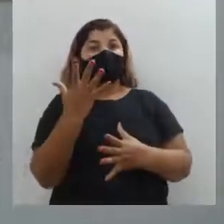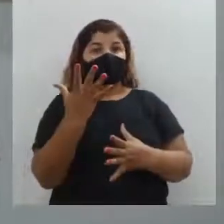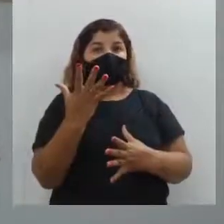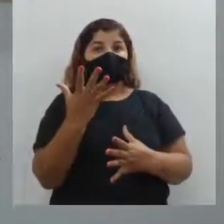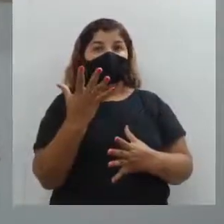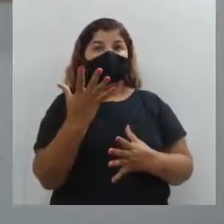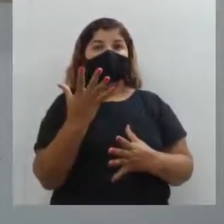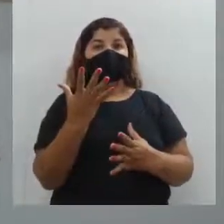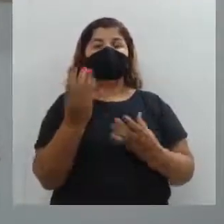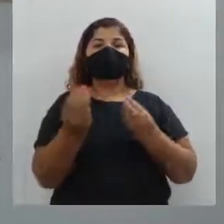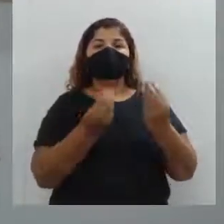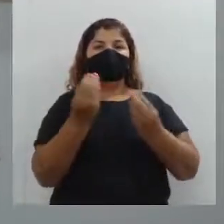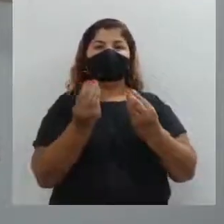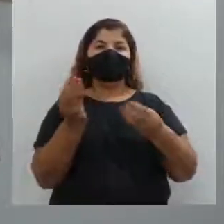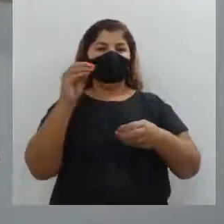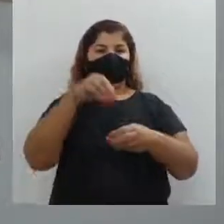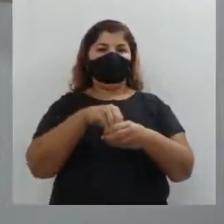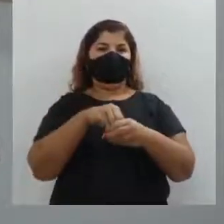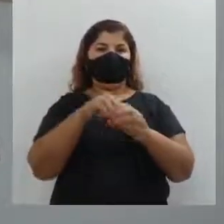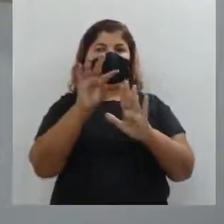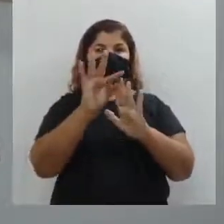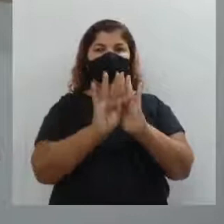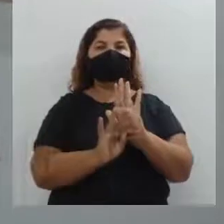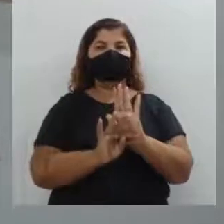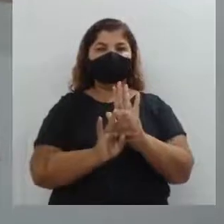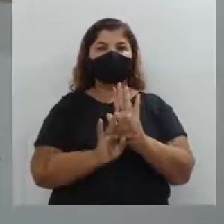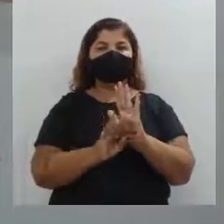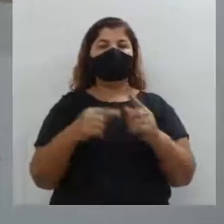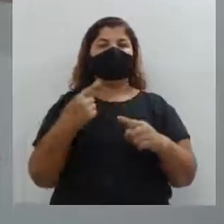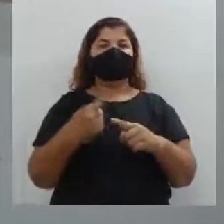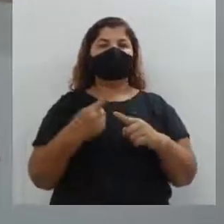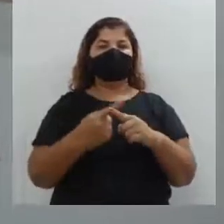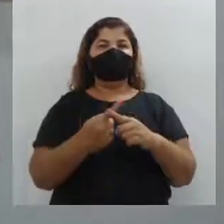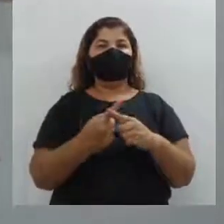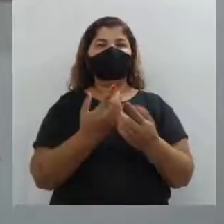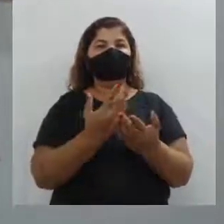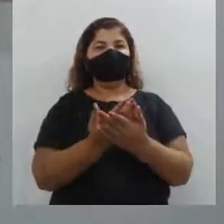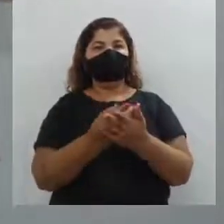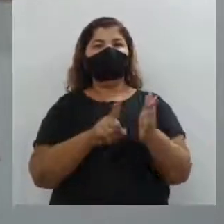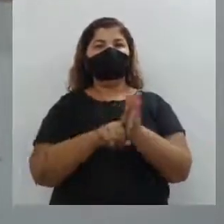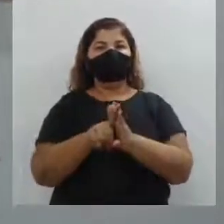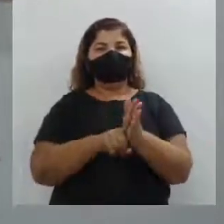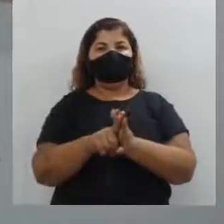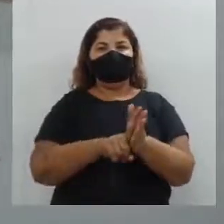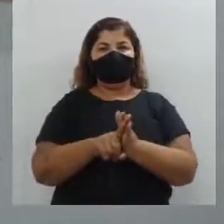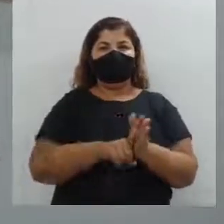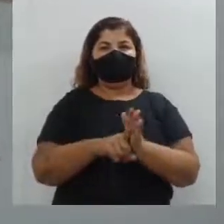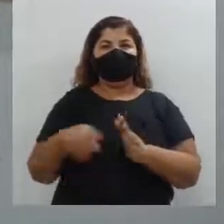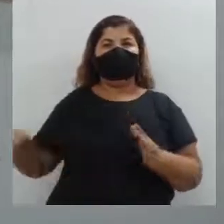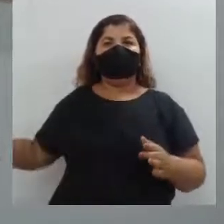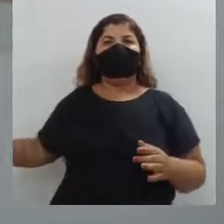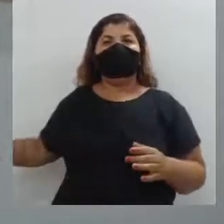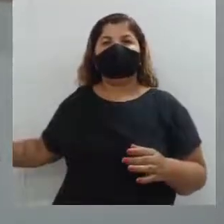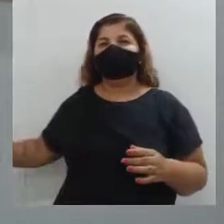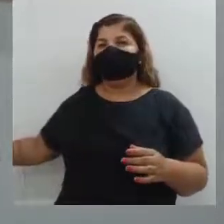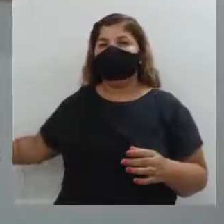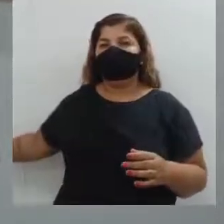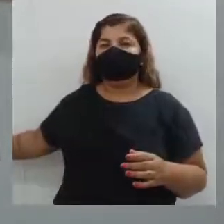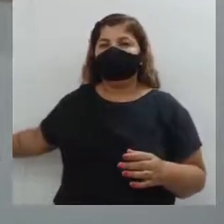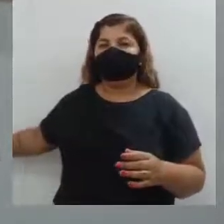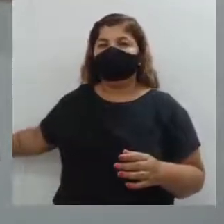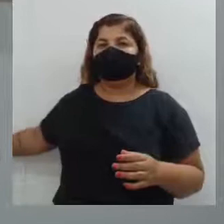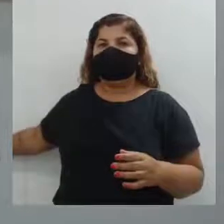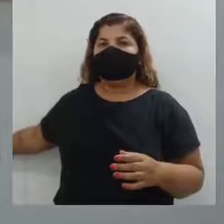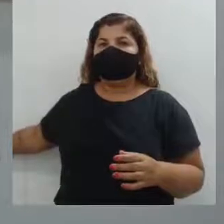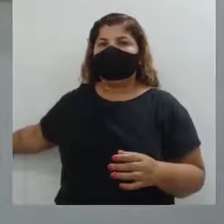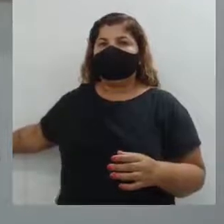em textos. Porque o estudo das classes de palavras, ele deve